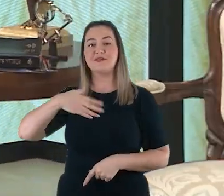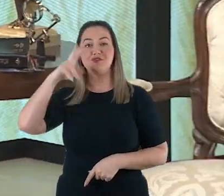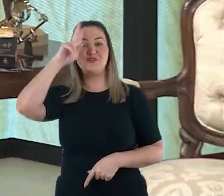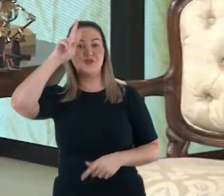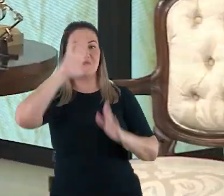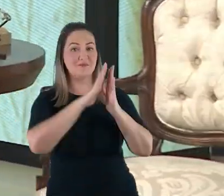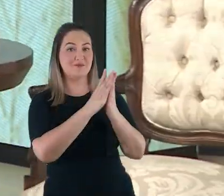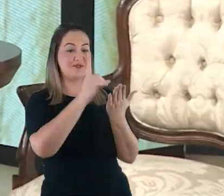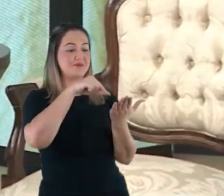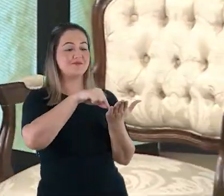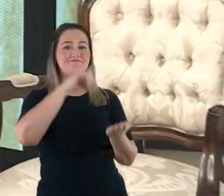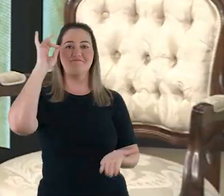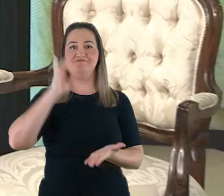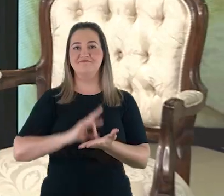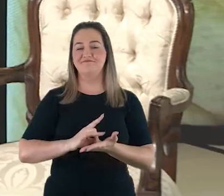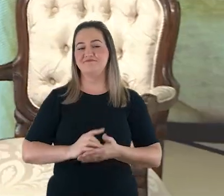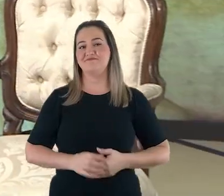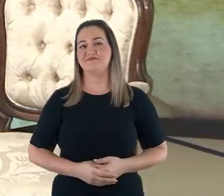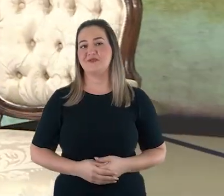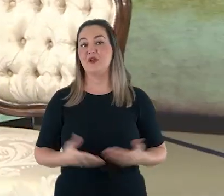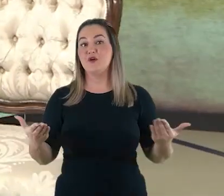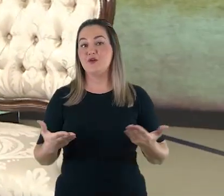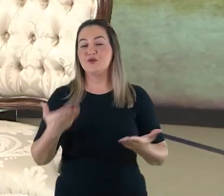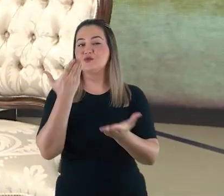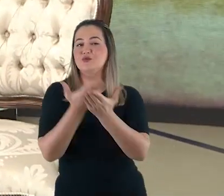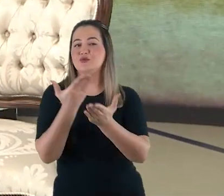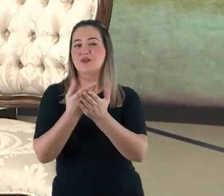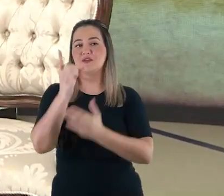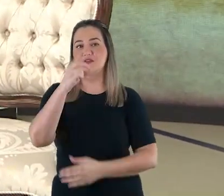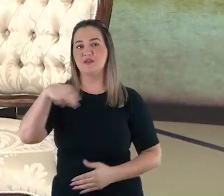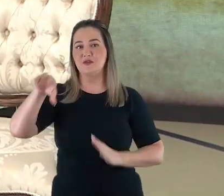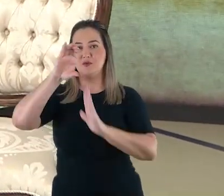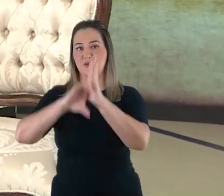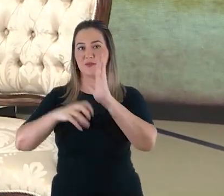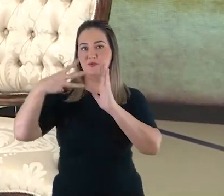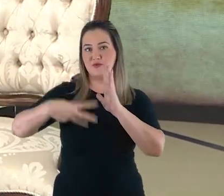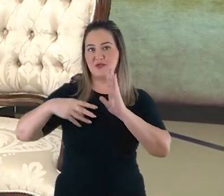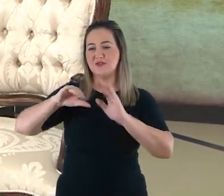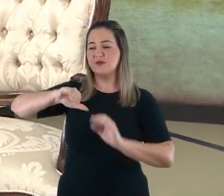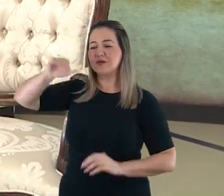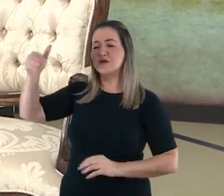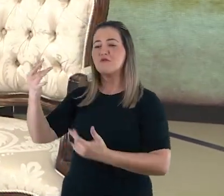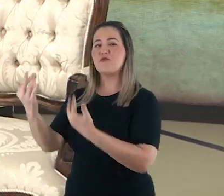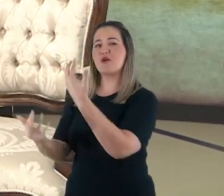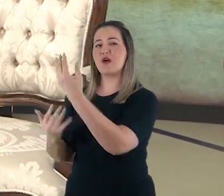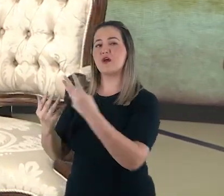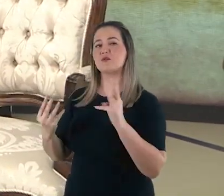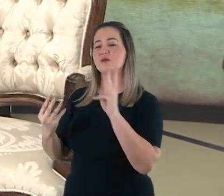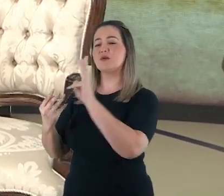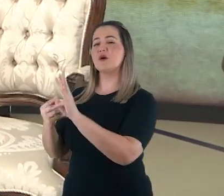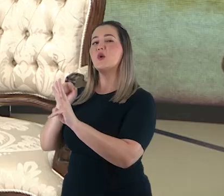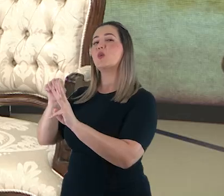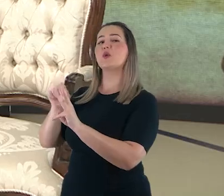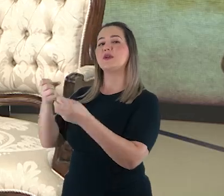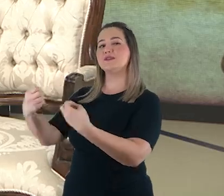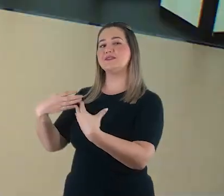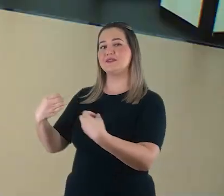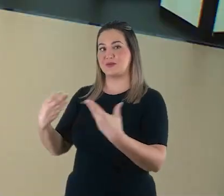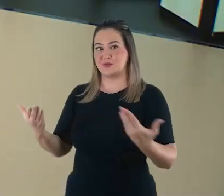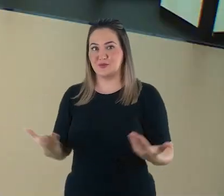Hoje vamos estudar Daniel capítulo 3, uma fornalha em chamas. Que mensagem temos a partir desse texto da